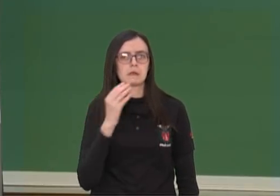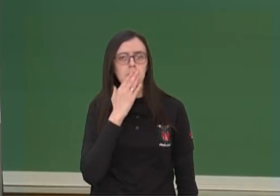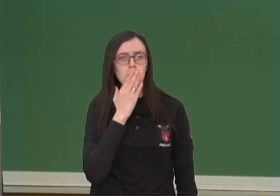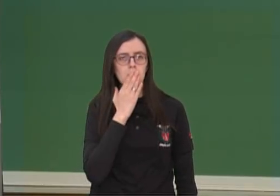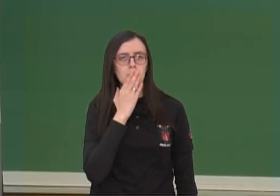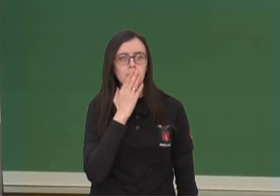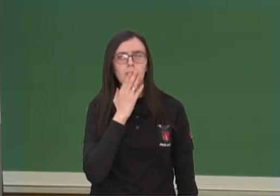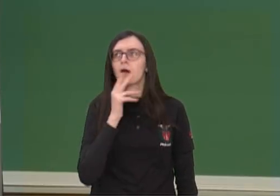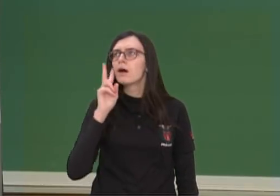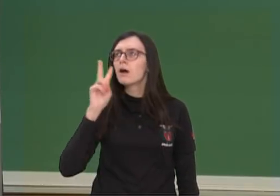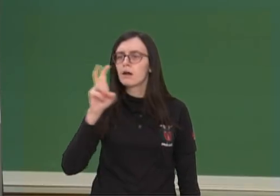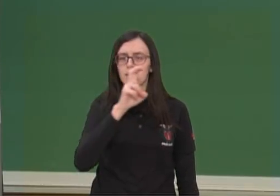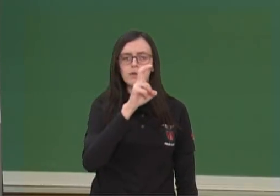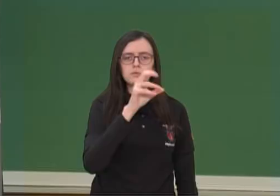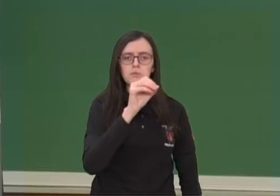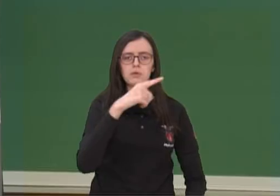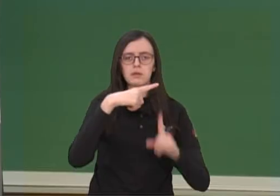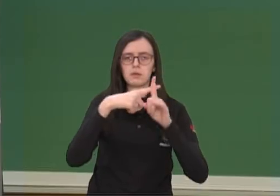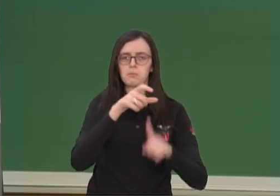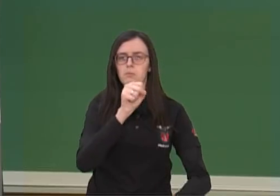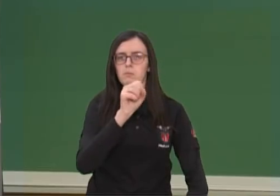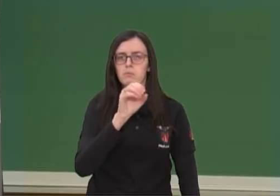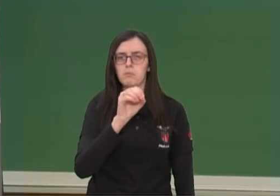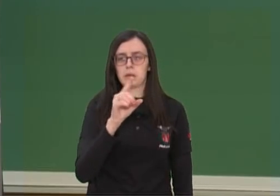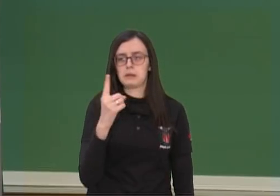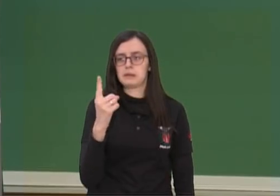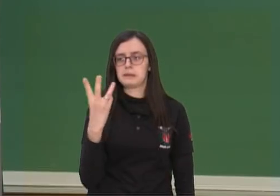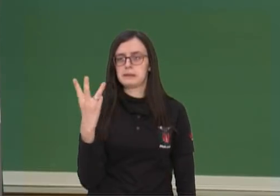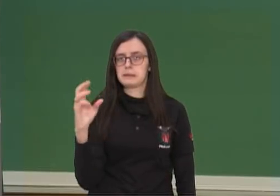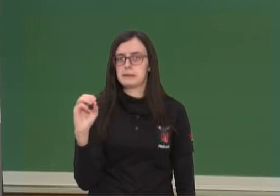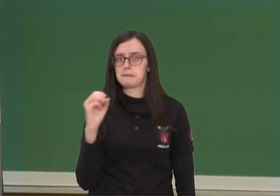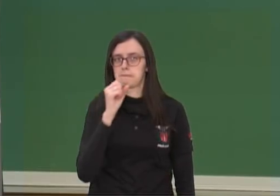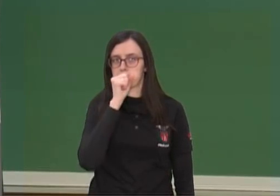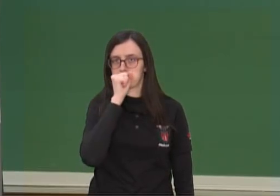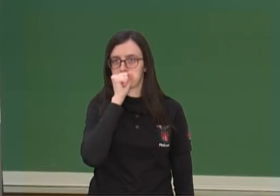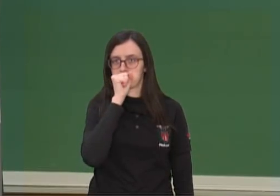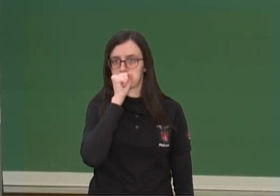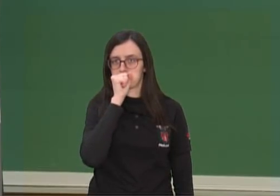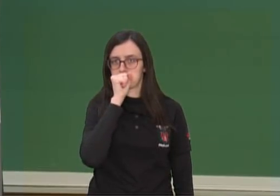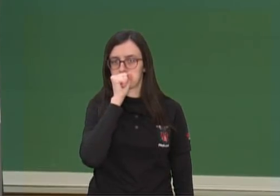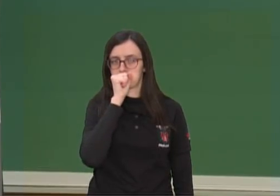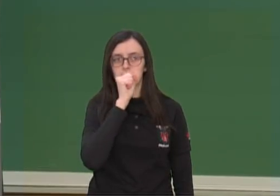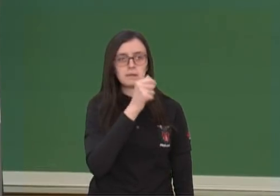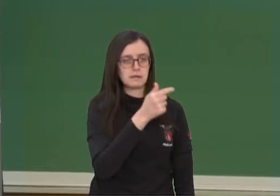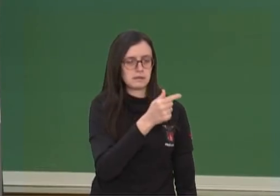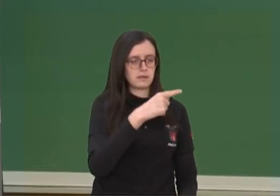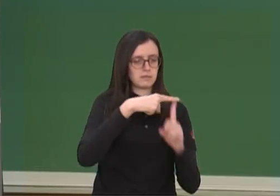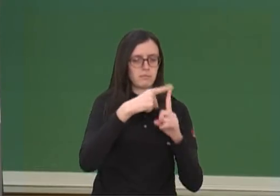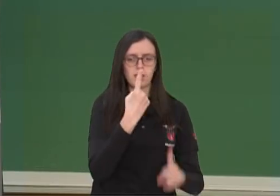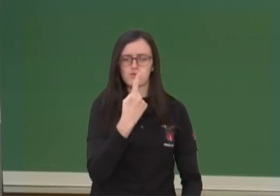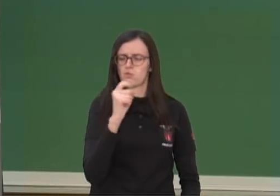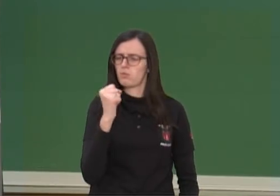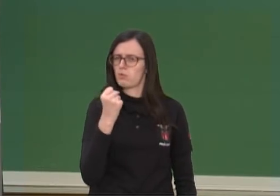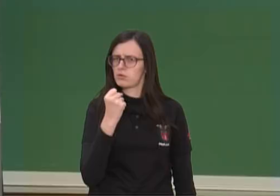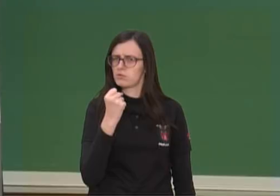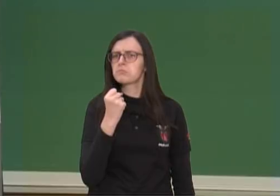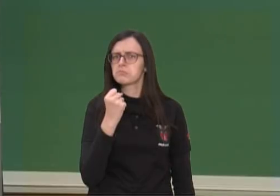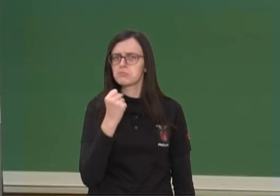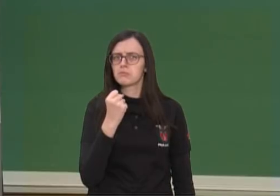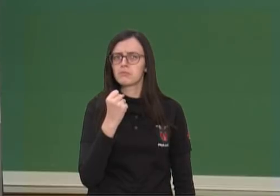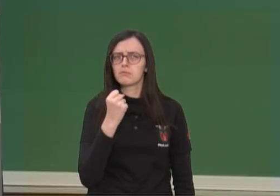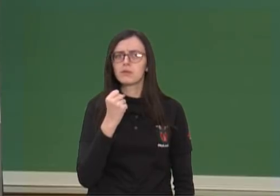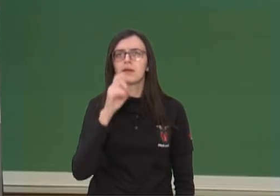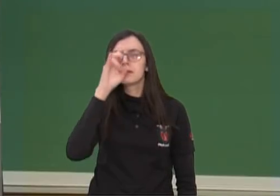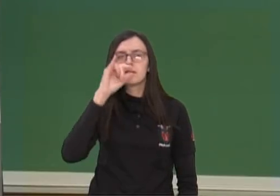aqui 50 mais 80, vai dar 130. E se eu pegar 7 mais 8, vai dar 8. Se eu juntar